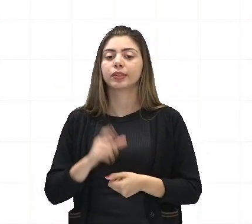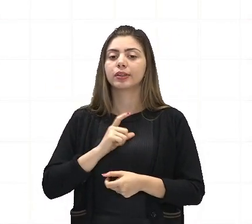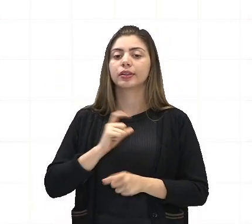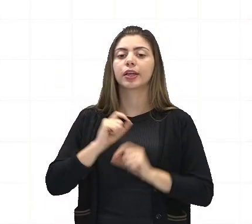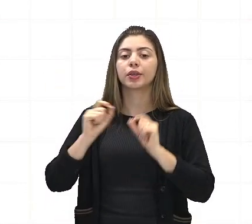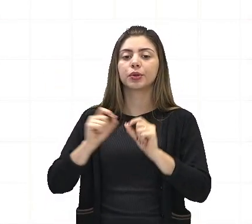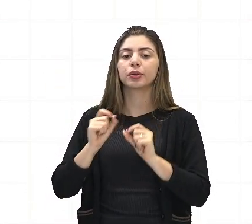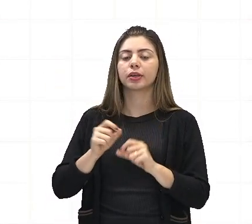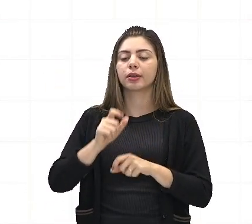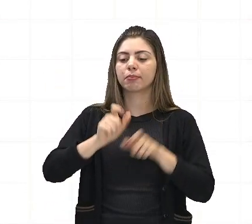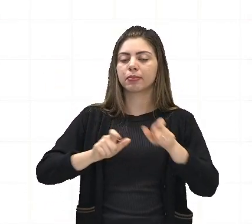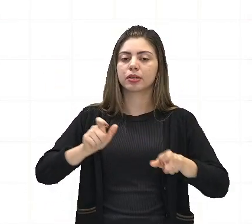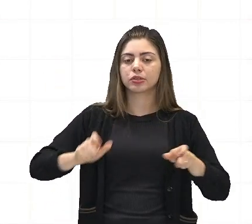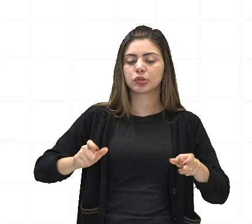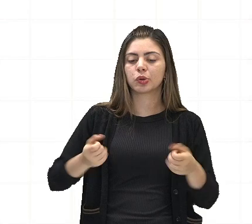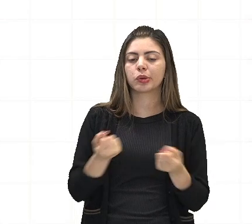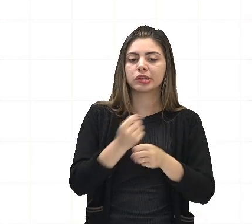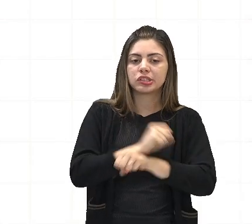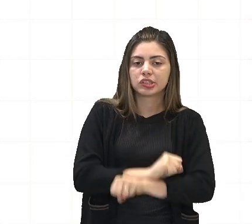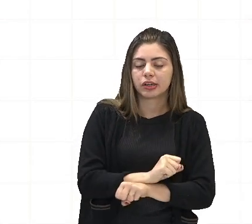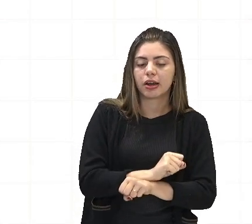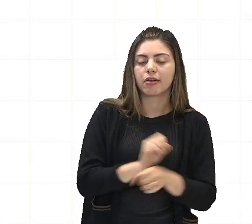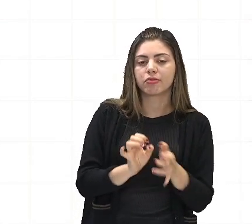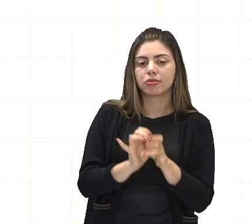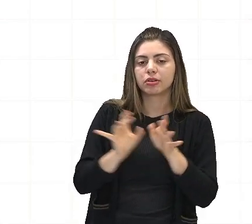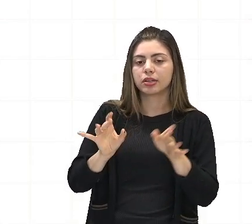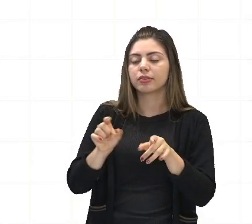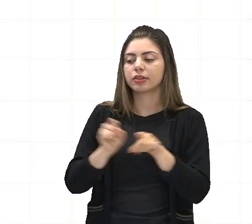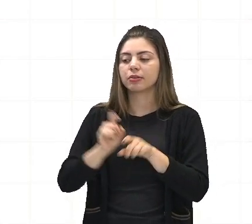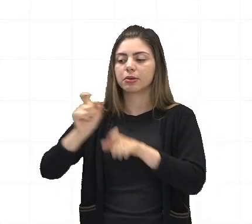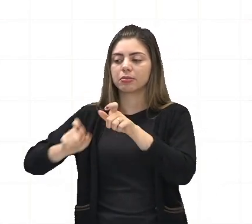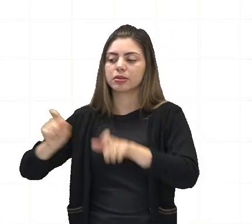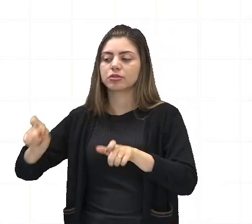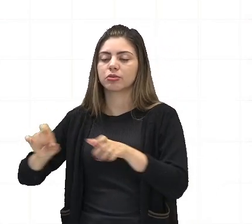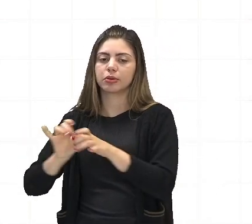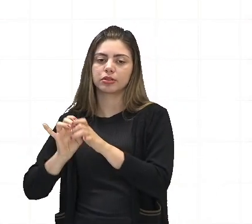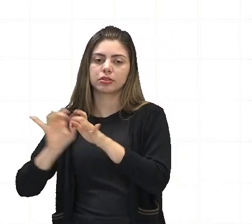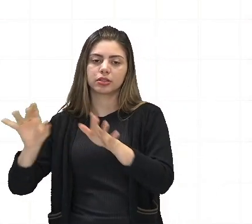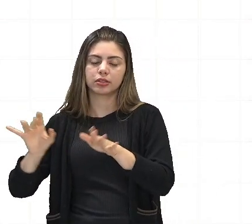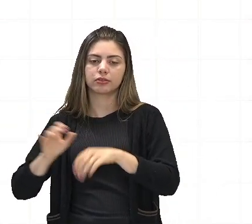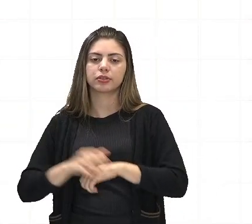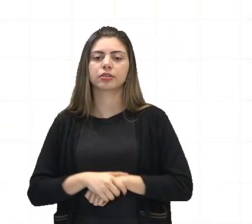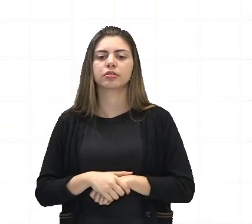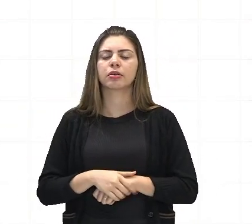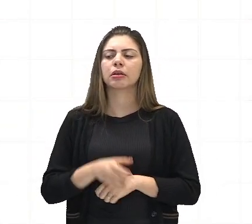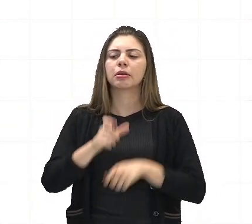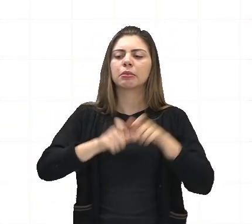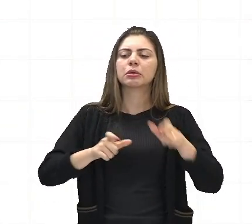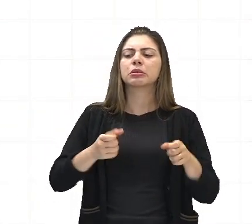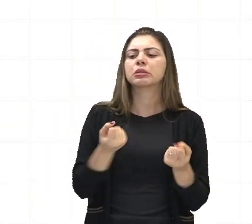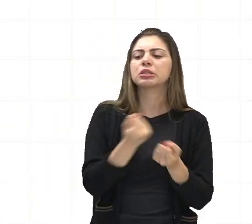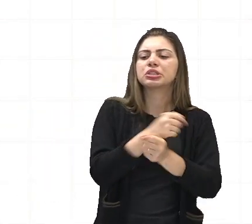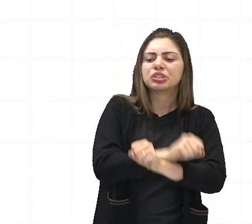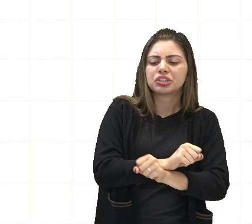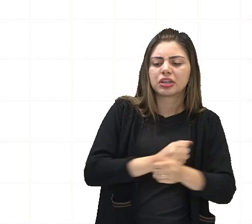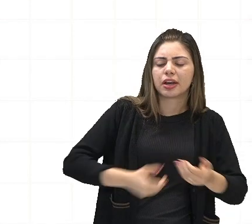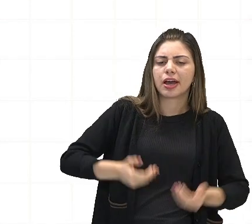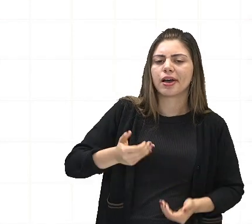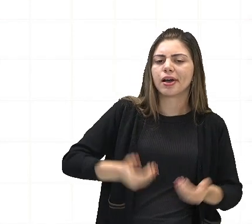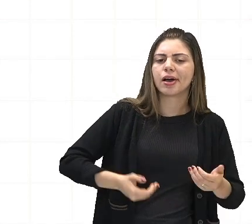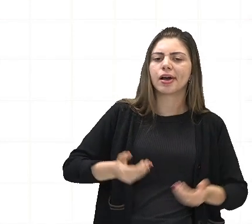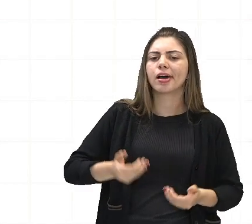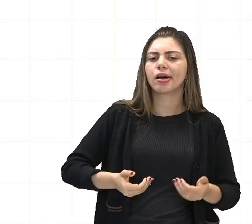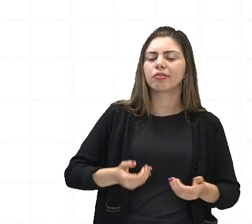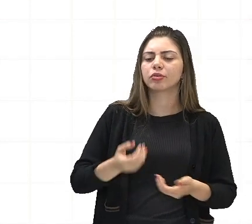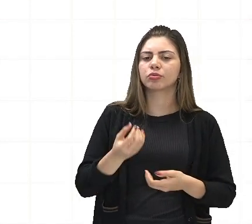de ganho ou libertos e também homens livres. Professora, quem são esses escravos, né? Está no texto escravos de